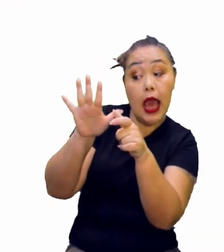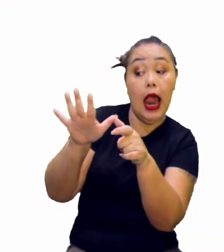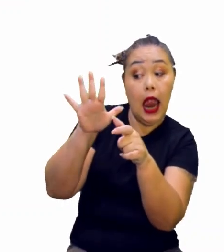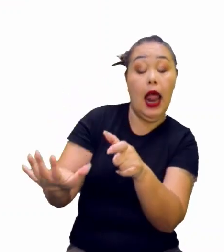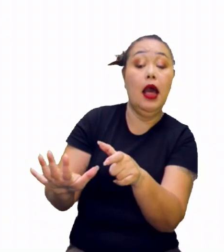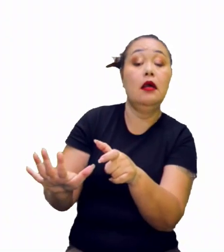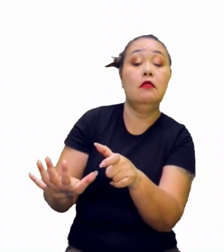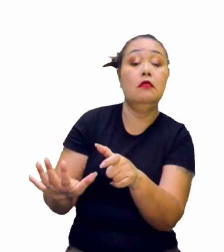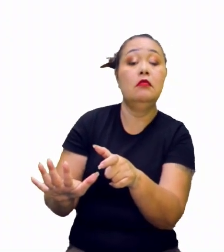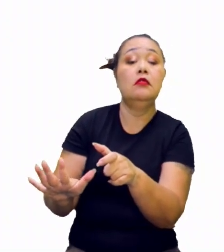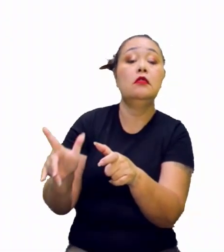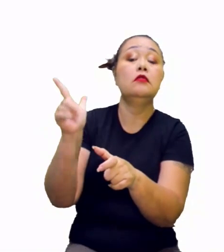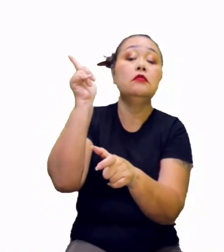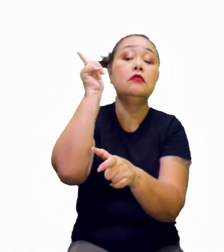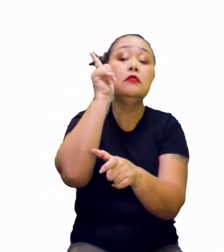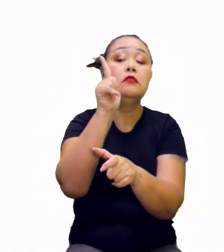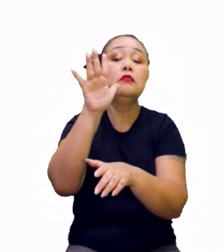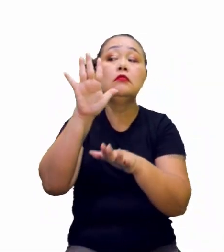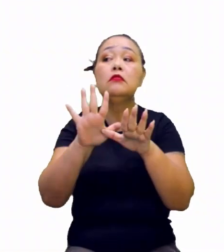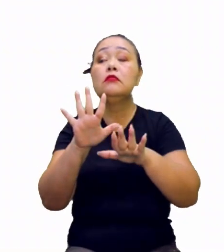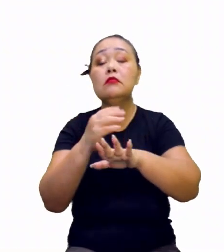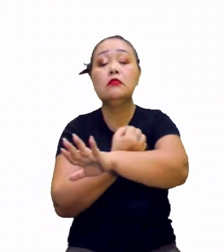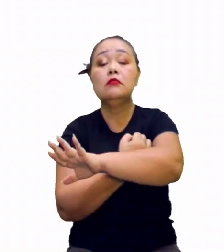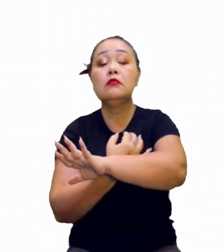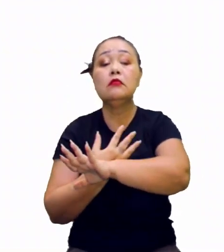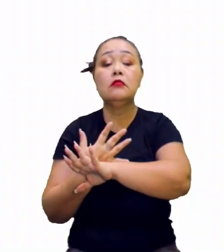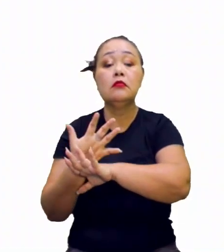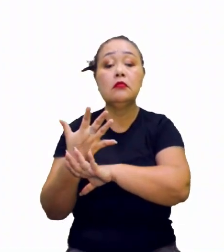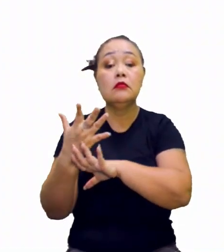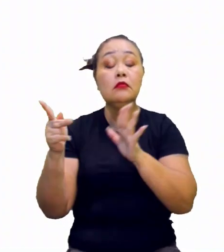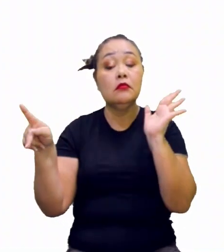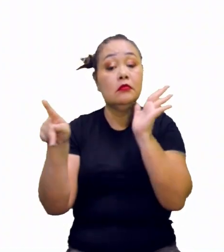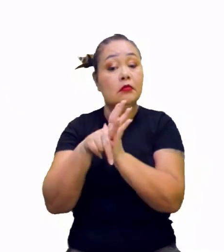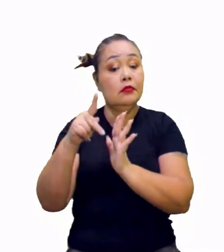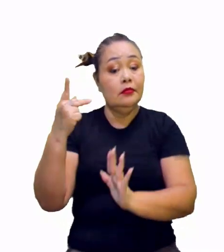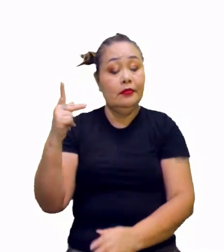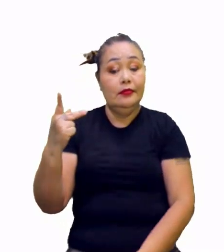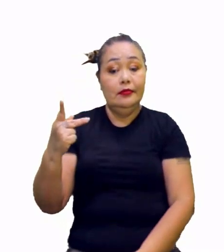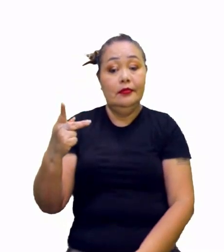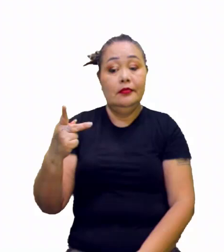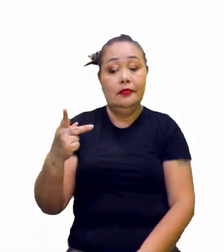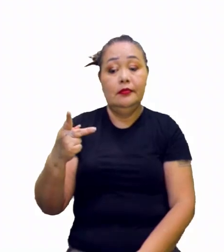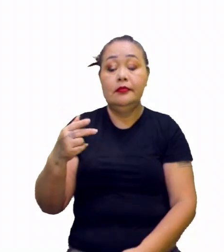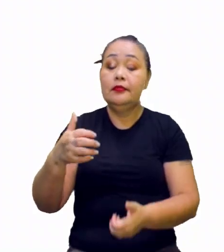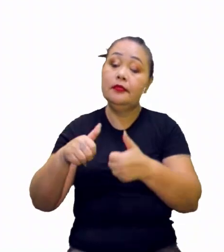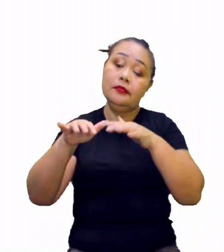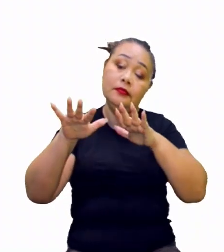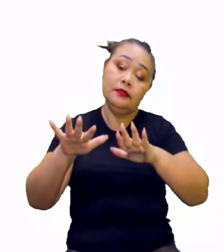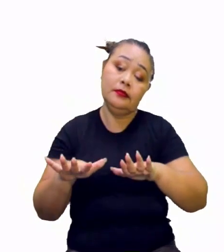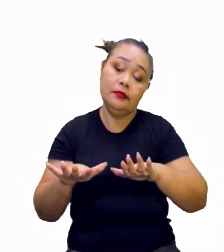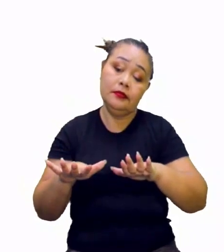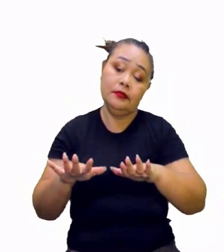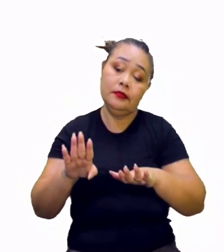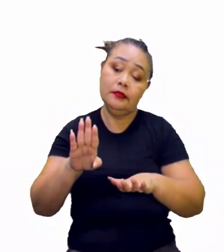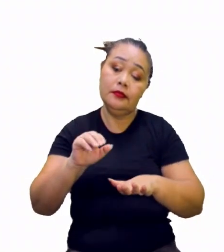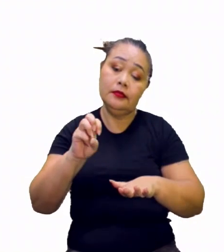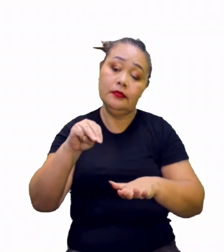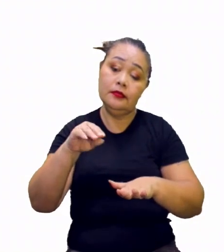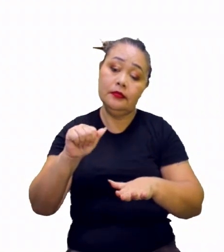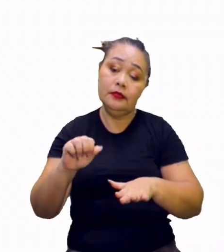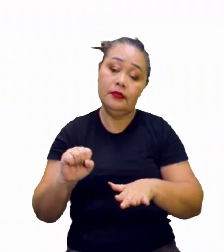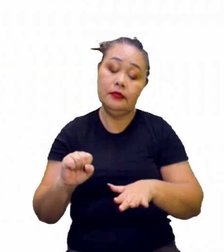mas a gente consegue encontrar alguns vegetais que são específicos de um determinado bioma, ou de um